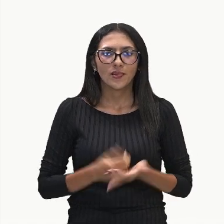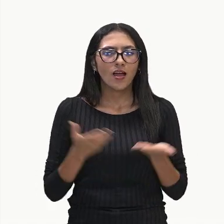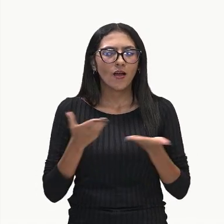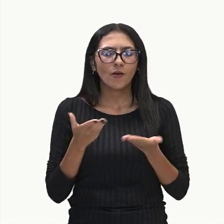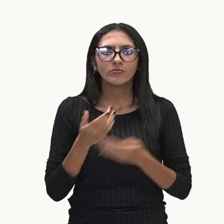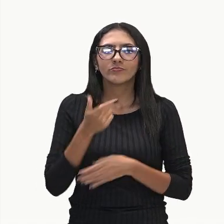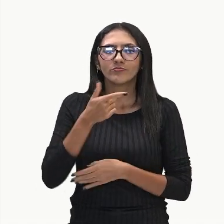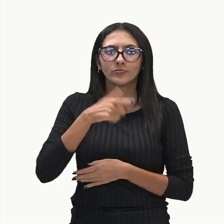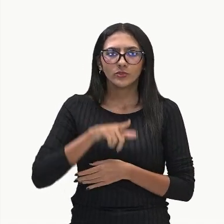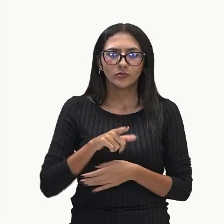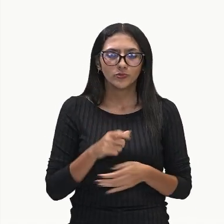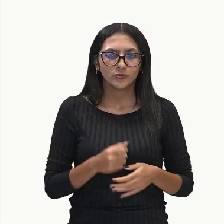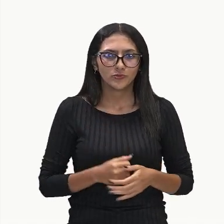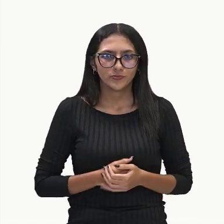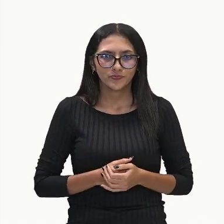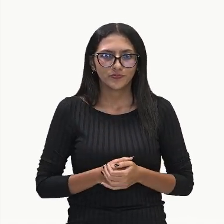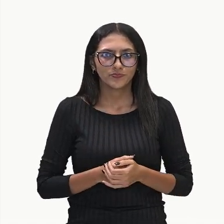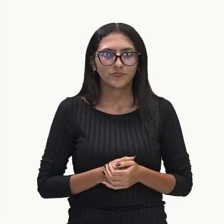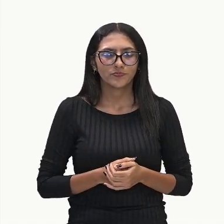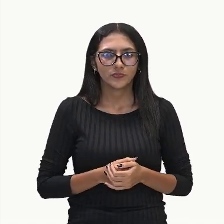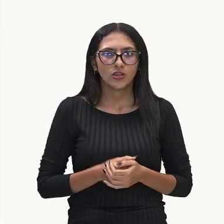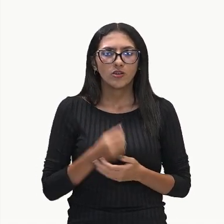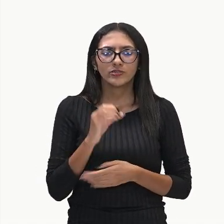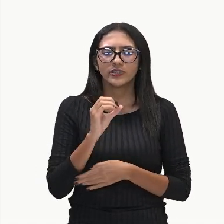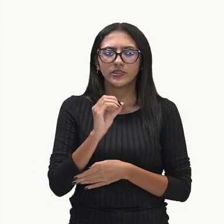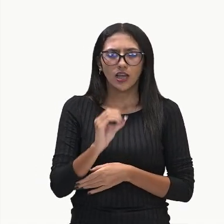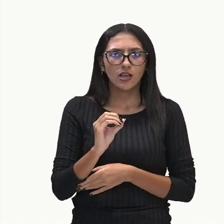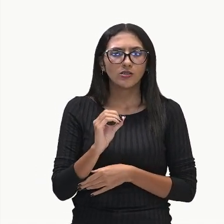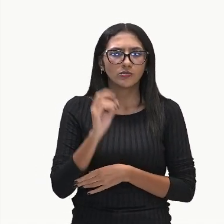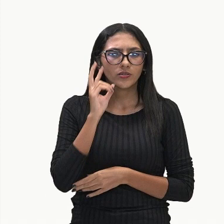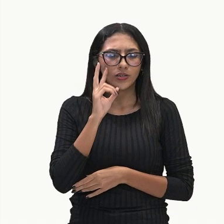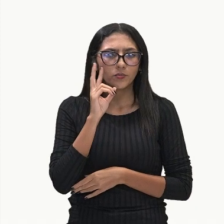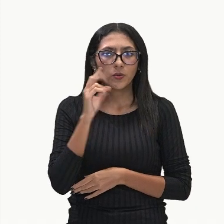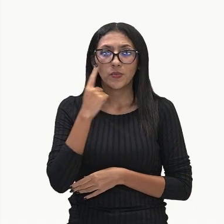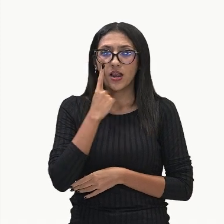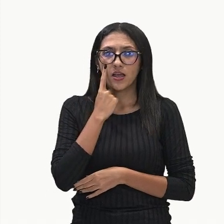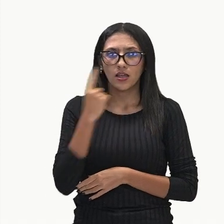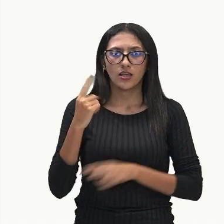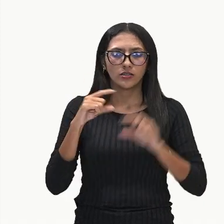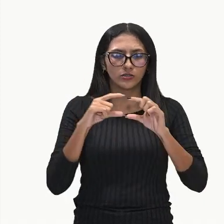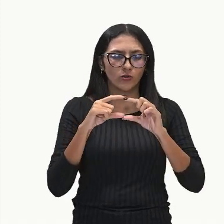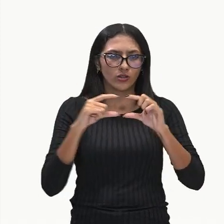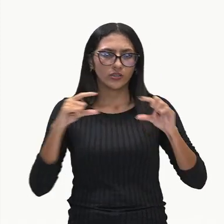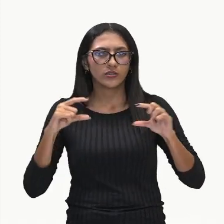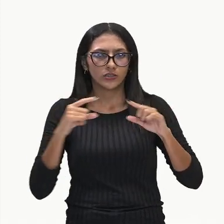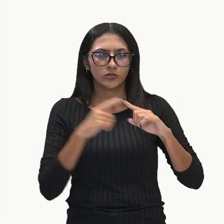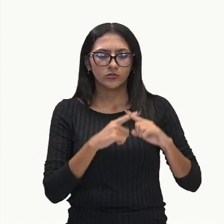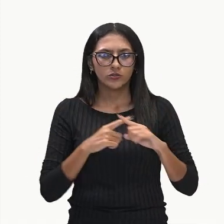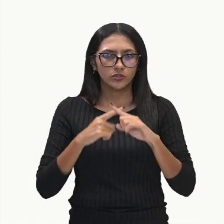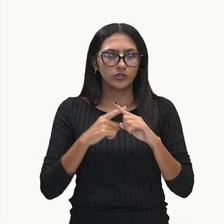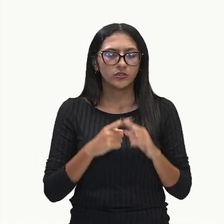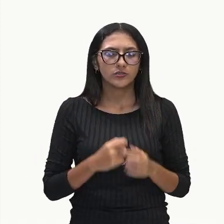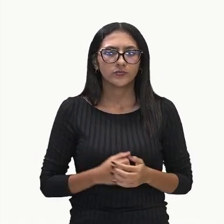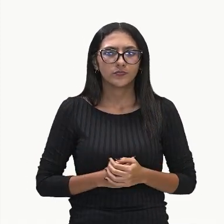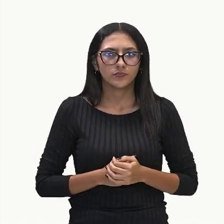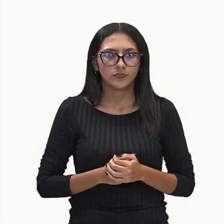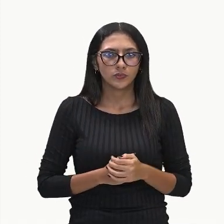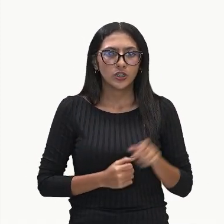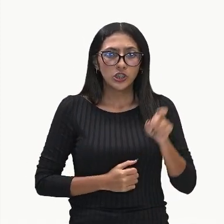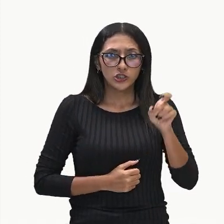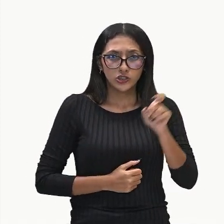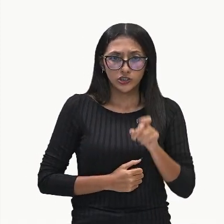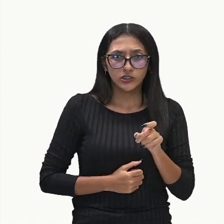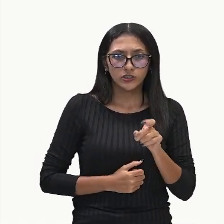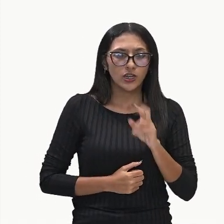Nós vamos lá no produto nulo. Para esta multiplicação da 0, ou o x